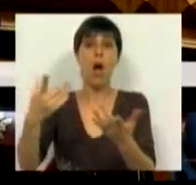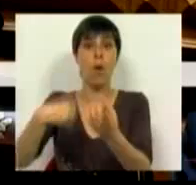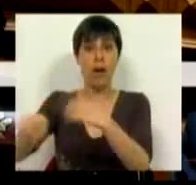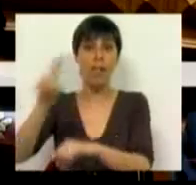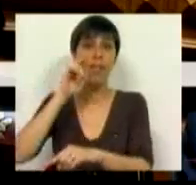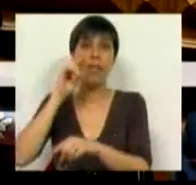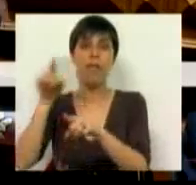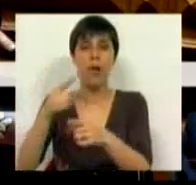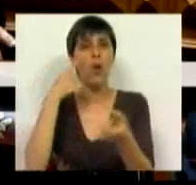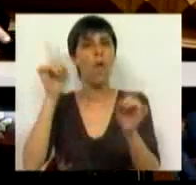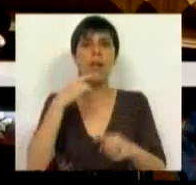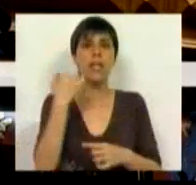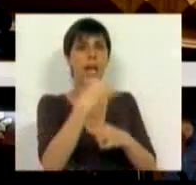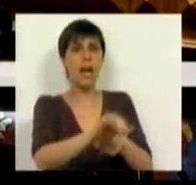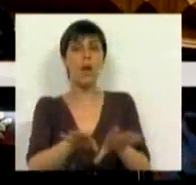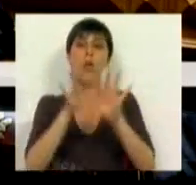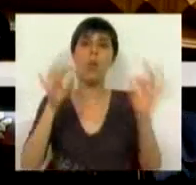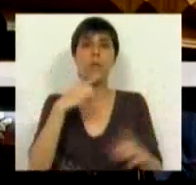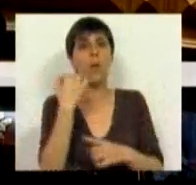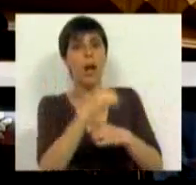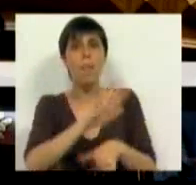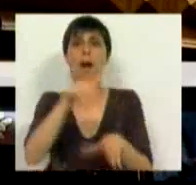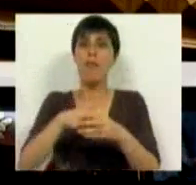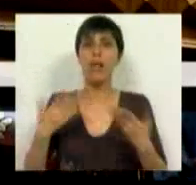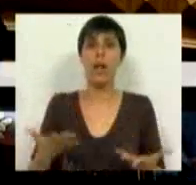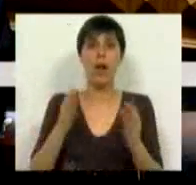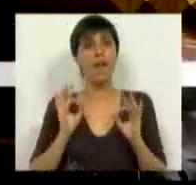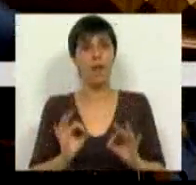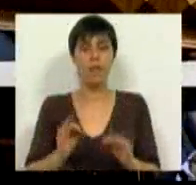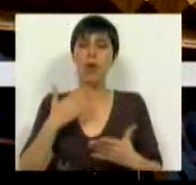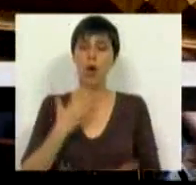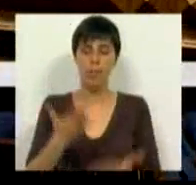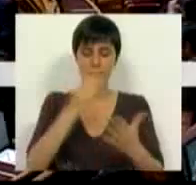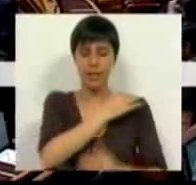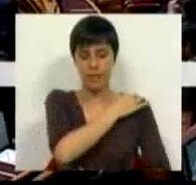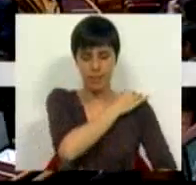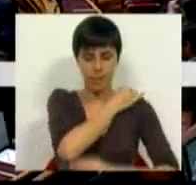defendem, não as voltem a chumbar como chumbaram, mas votem agora a favor. Muito obrigado.